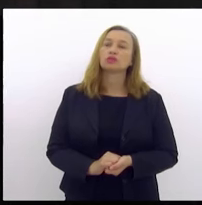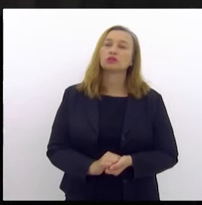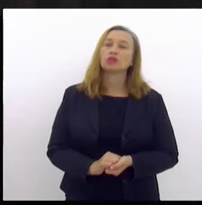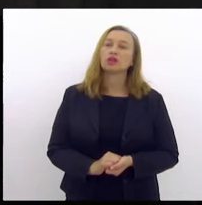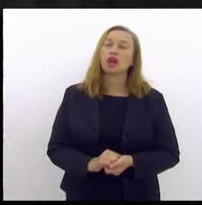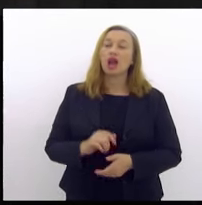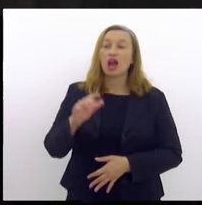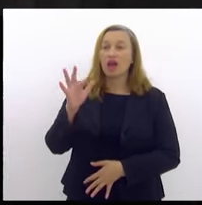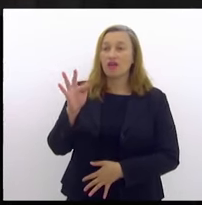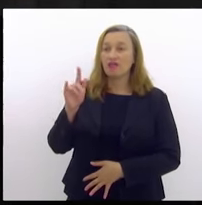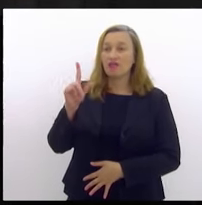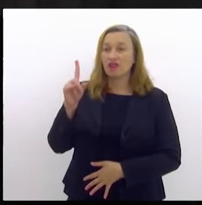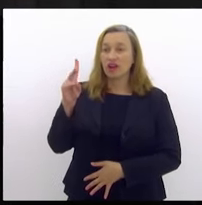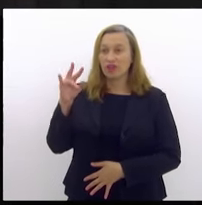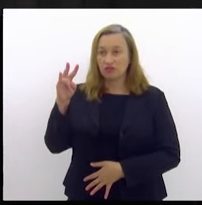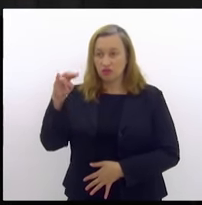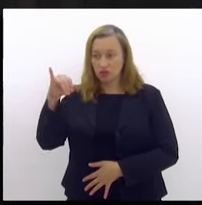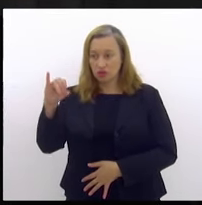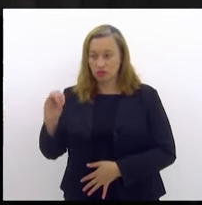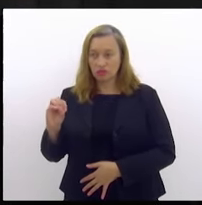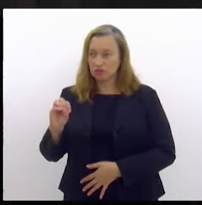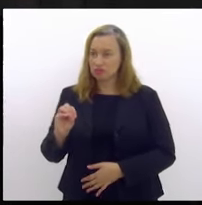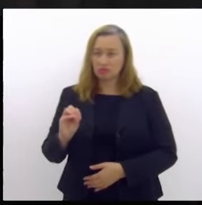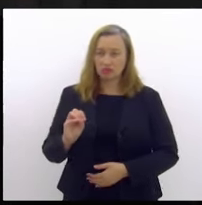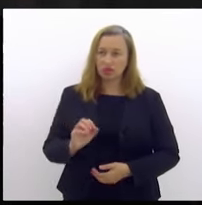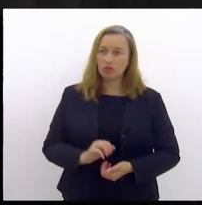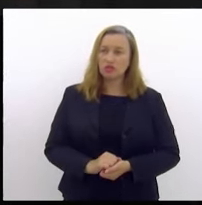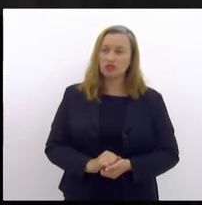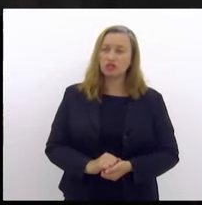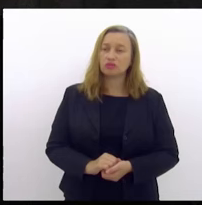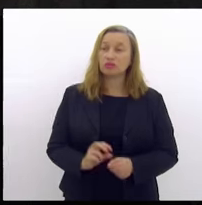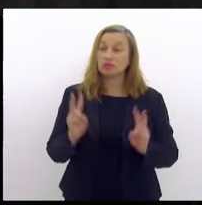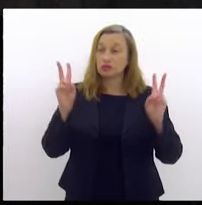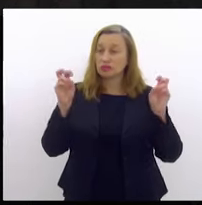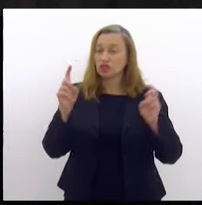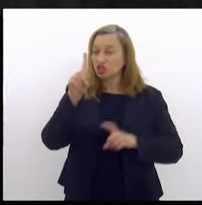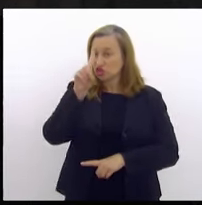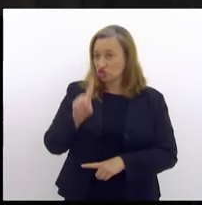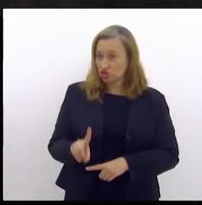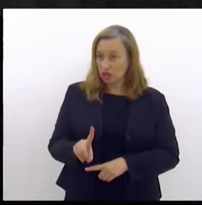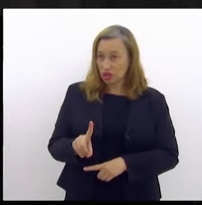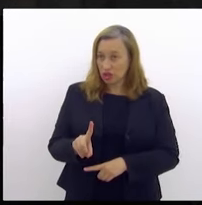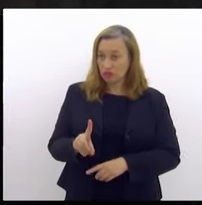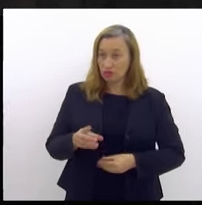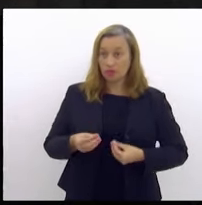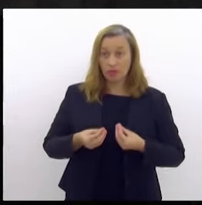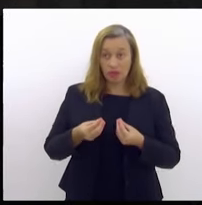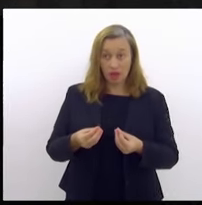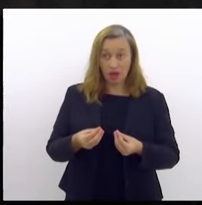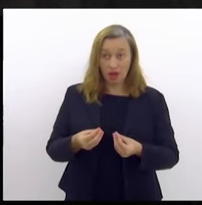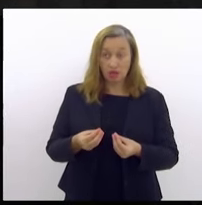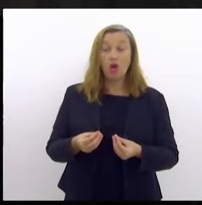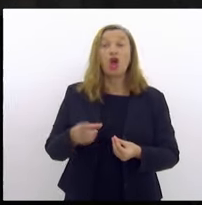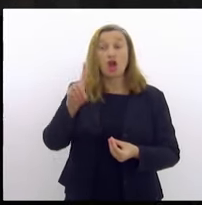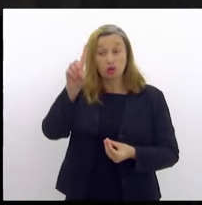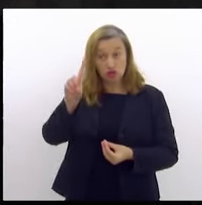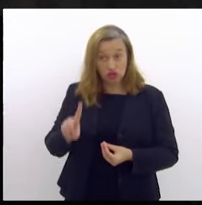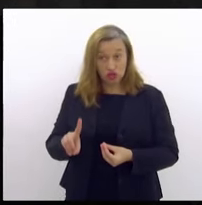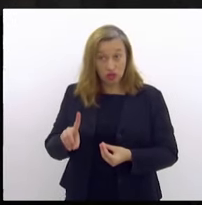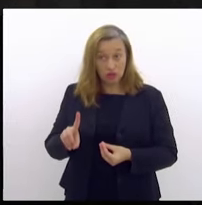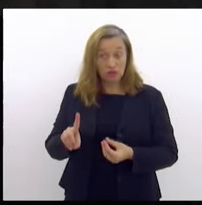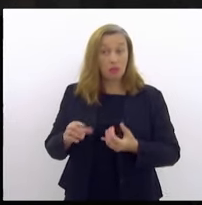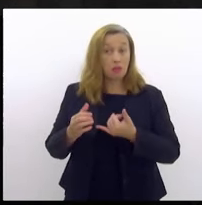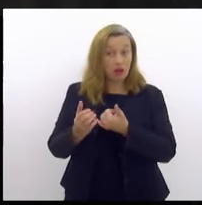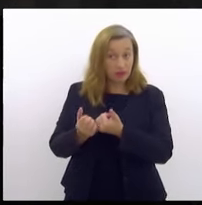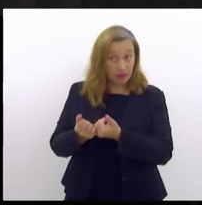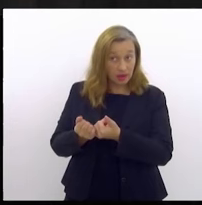Tartucci, afirma que, entre aspas, direito adquirido é o direito